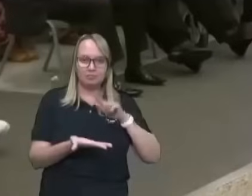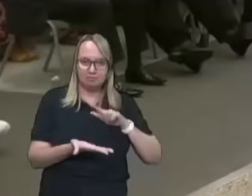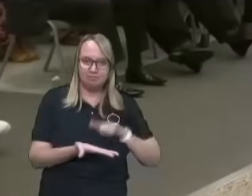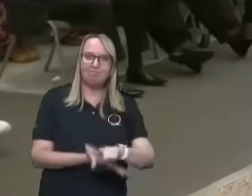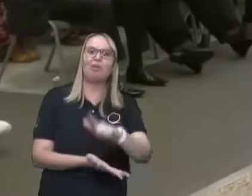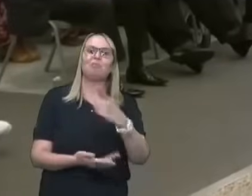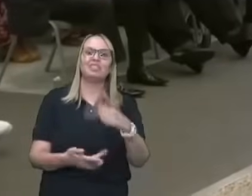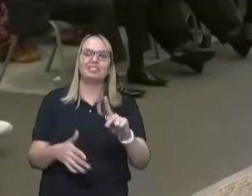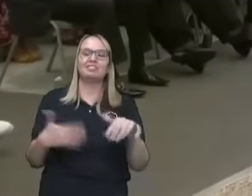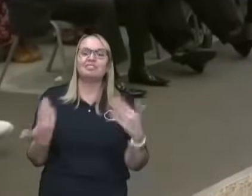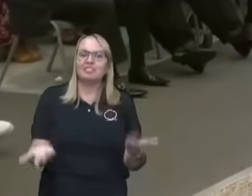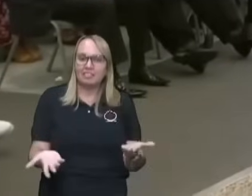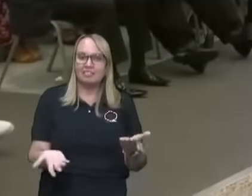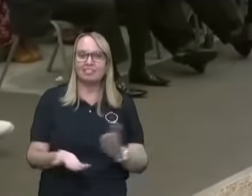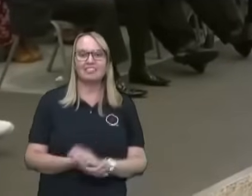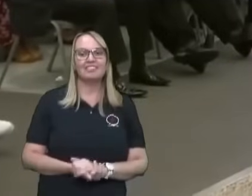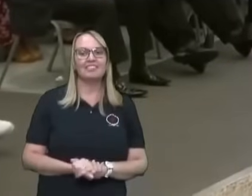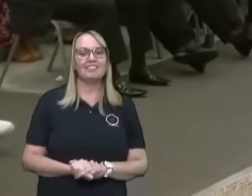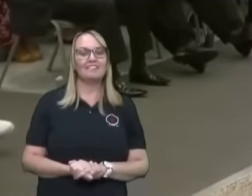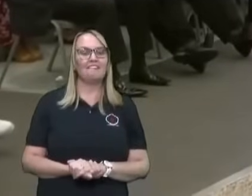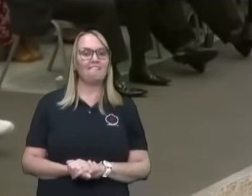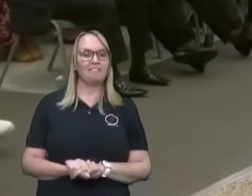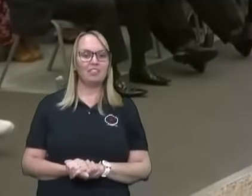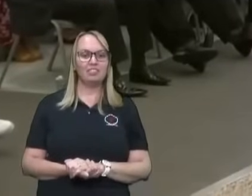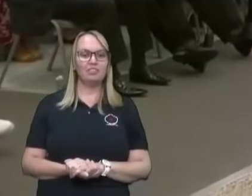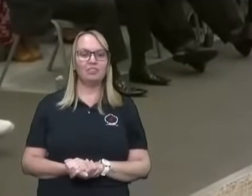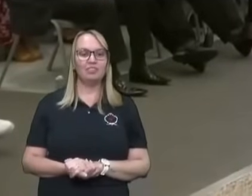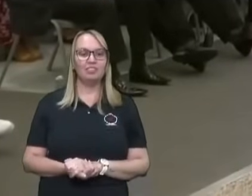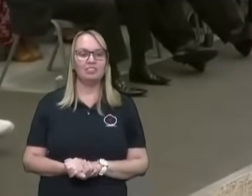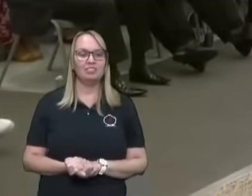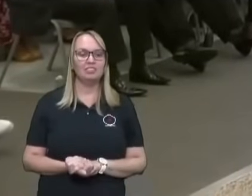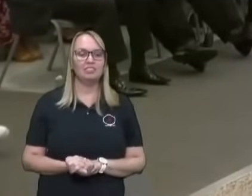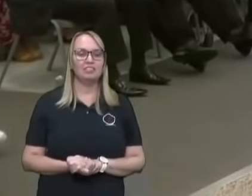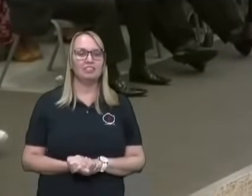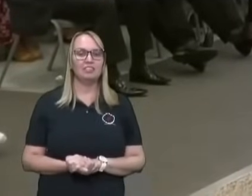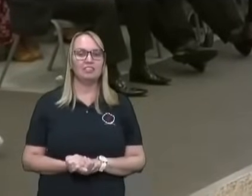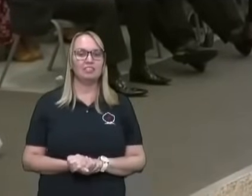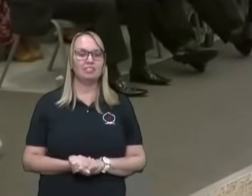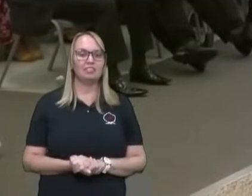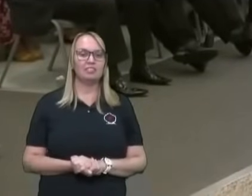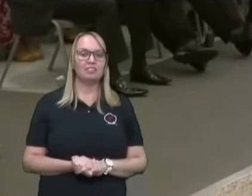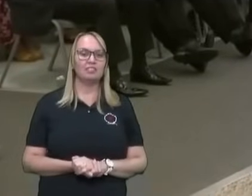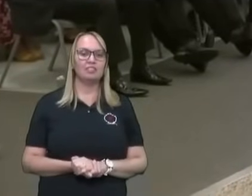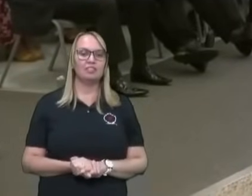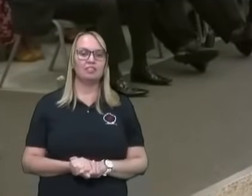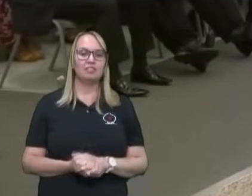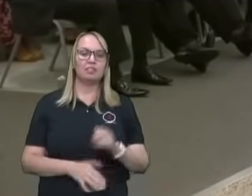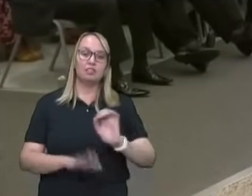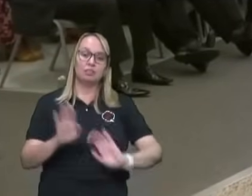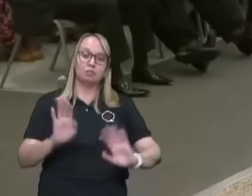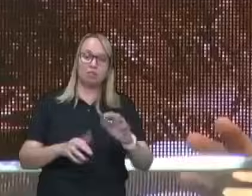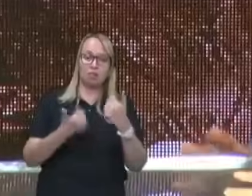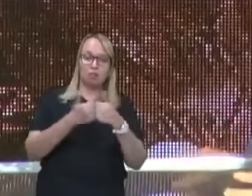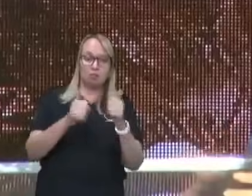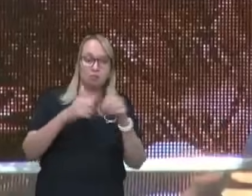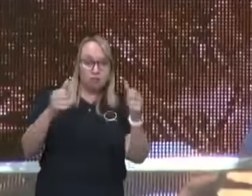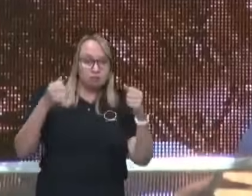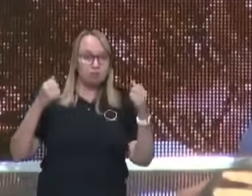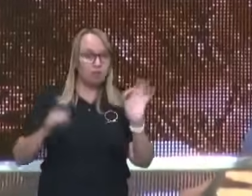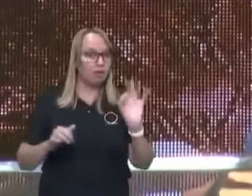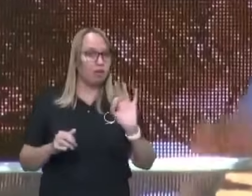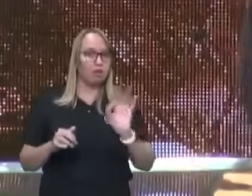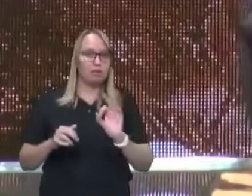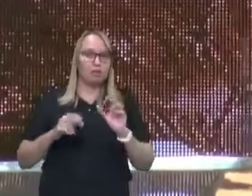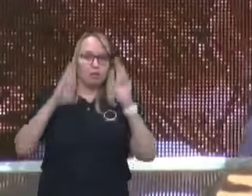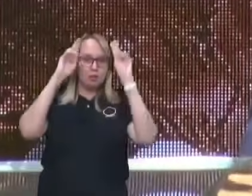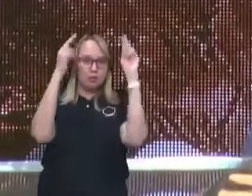tá vendo? Maldito o homem que confia no homem. Então tu não anda nessa terra, não pega ônibus não, não vai de Uber